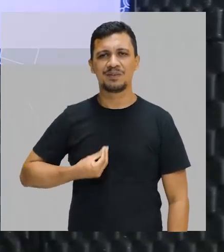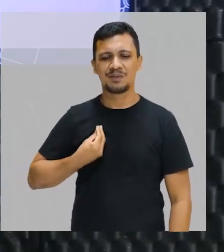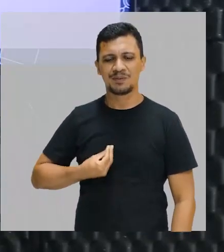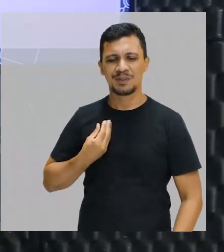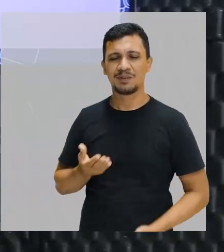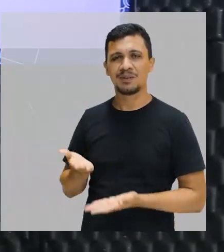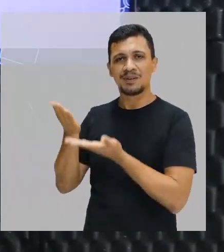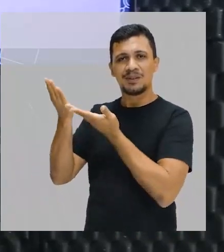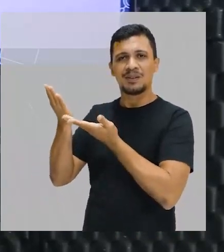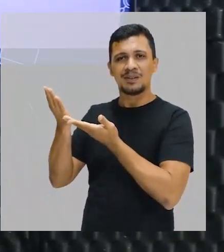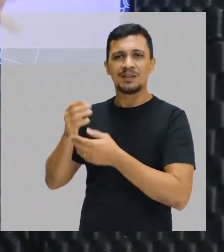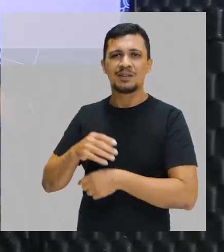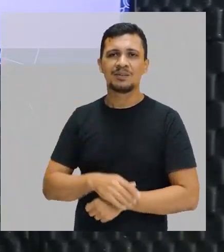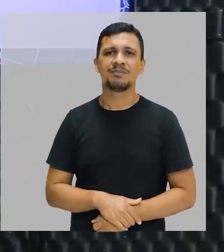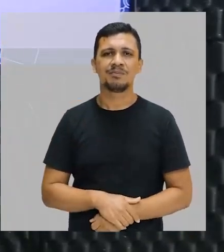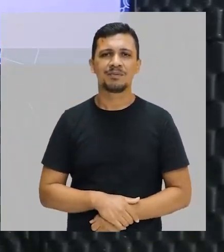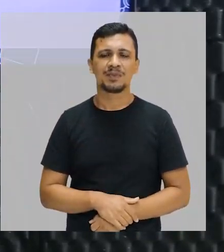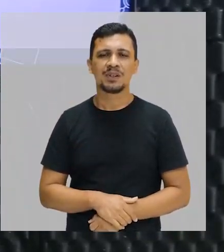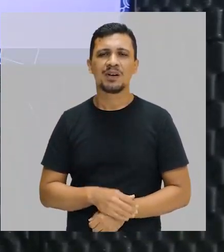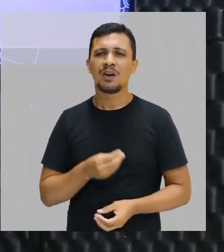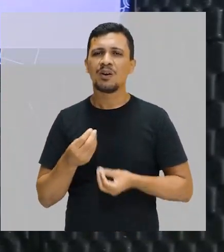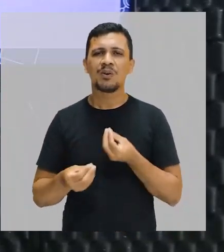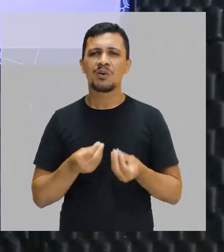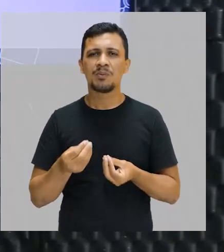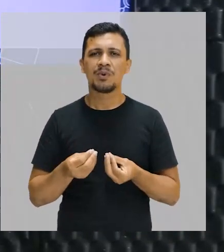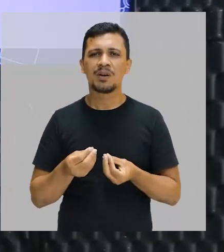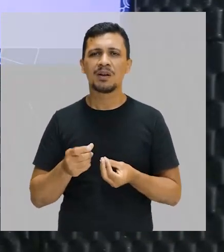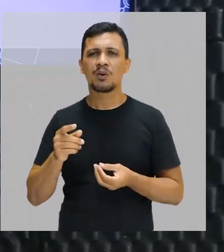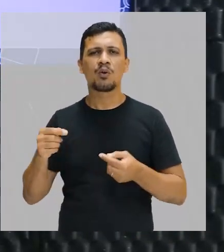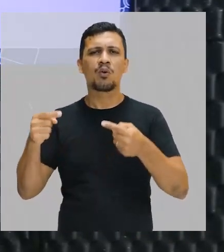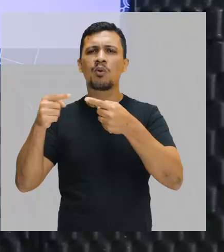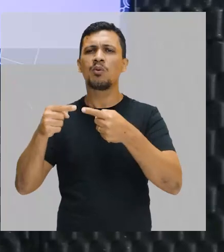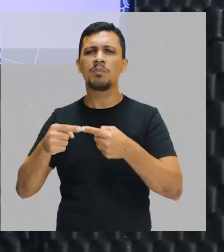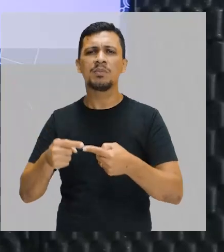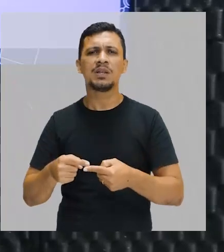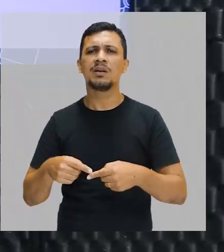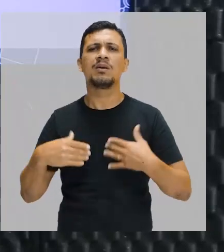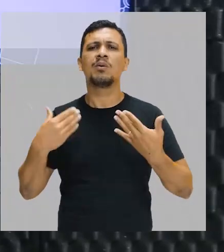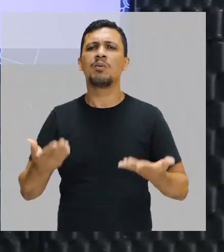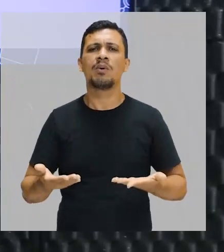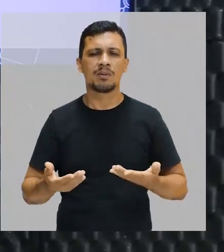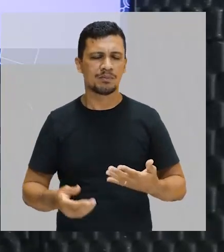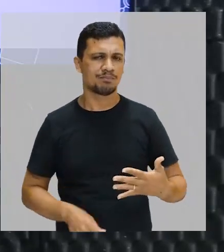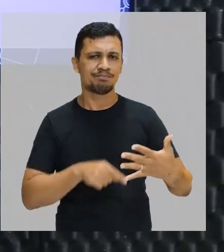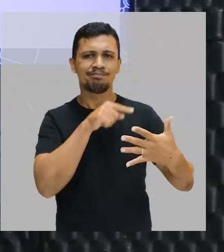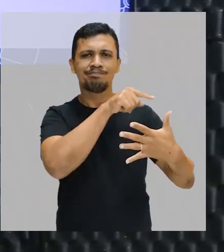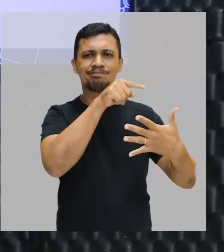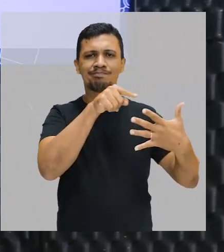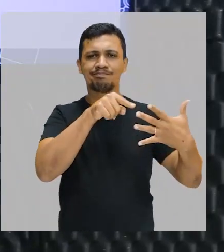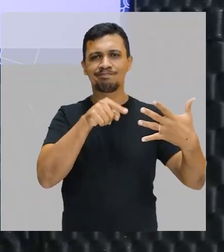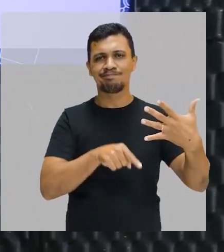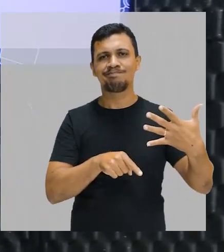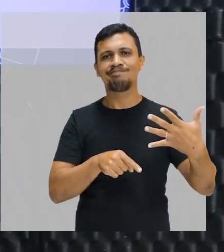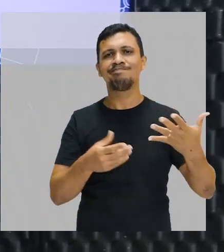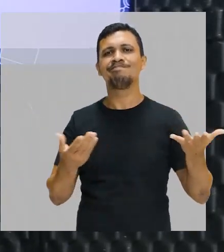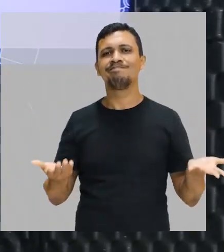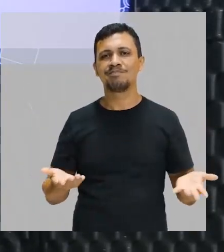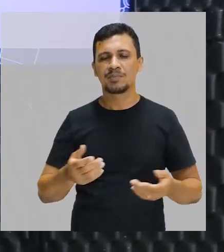show de bola. Tal abordagem é denominada de, olha só, eu até anunciei para vocês